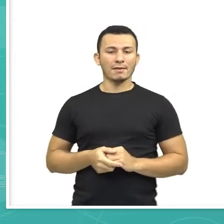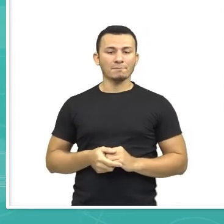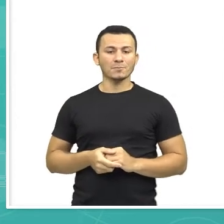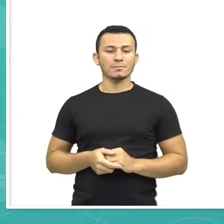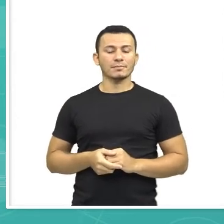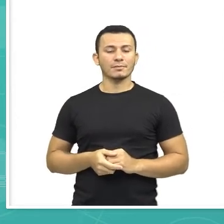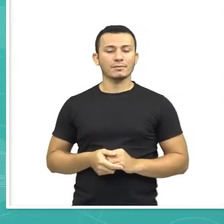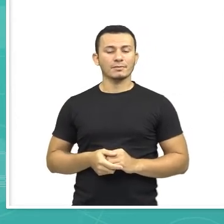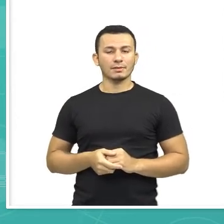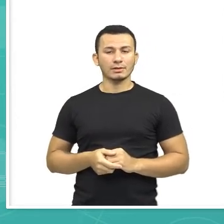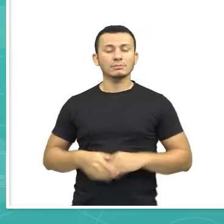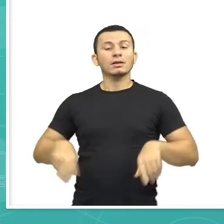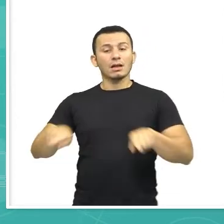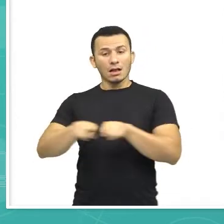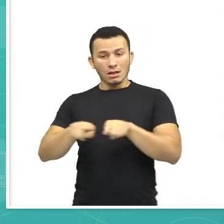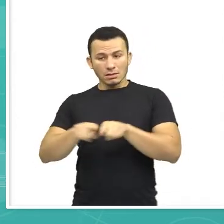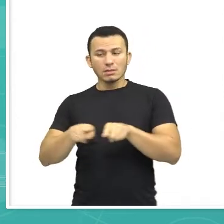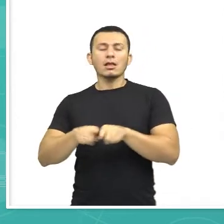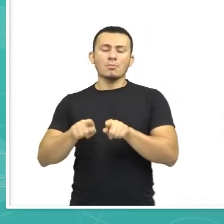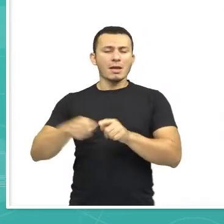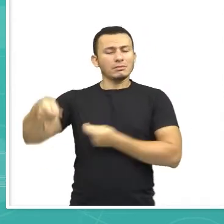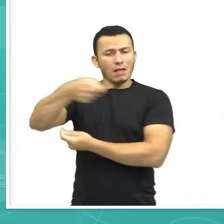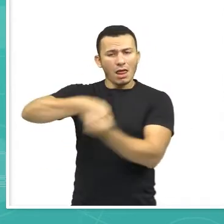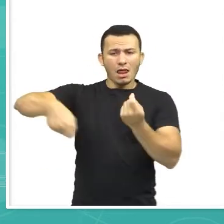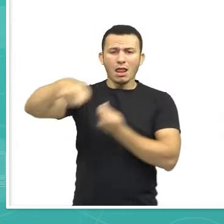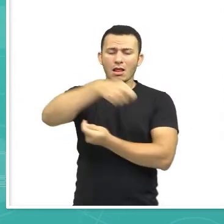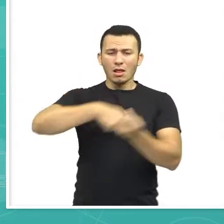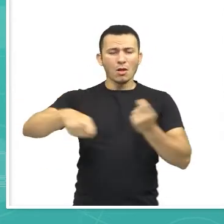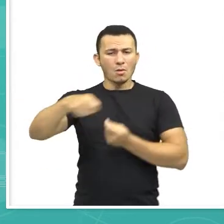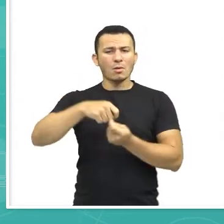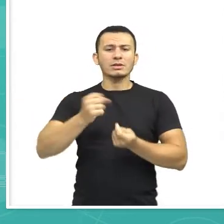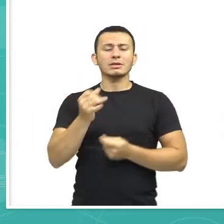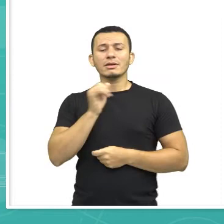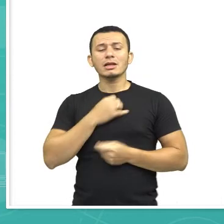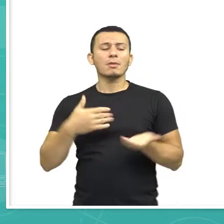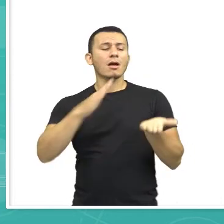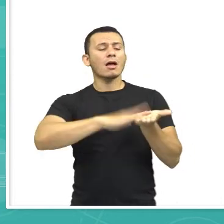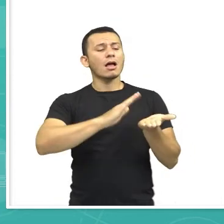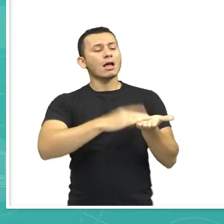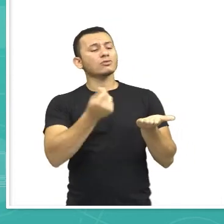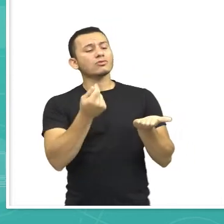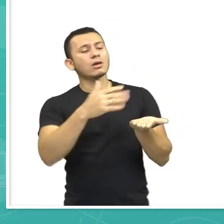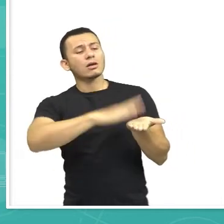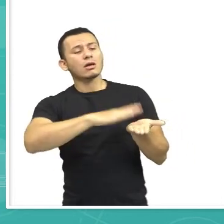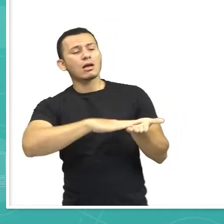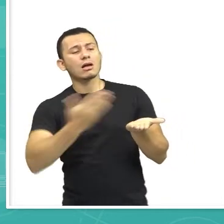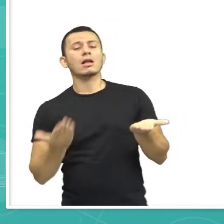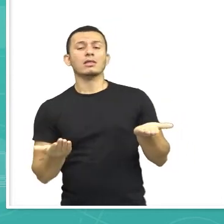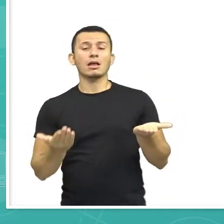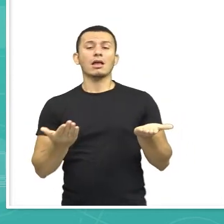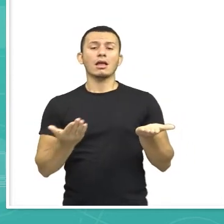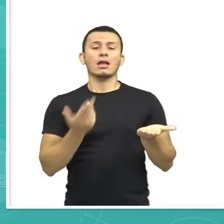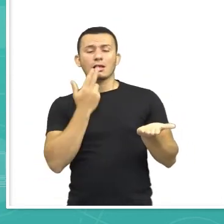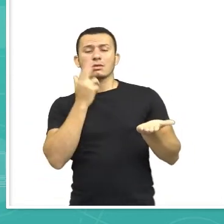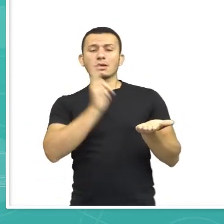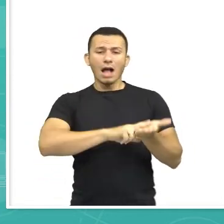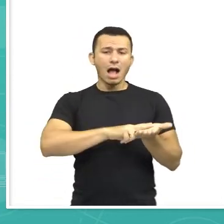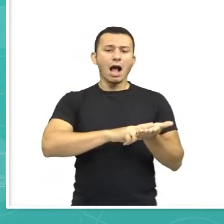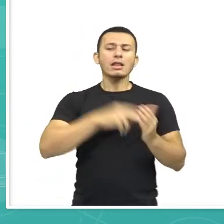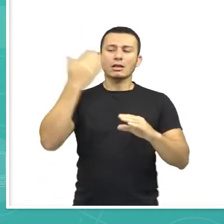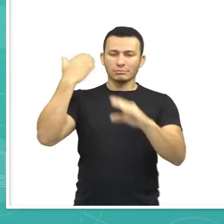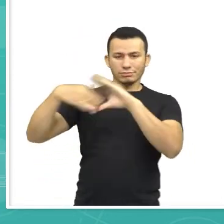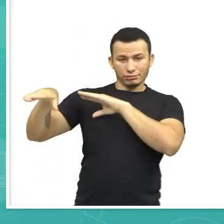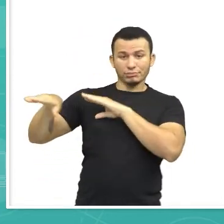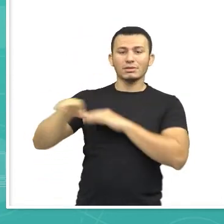também em correspondência comercial, né? Geralmente, quando alguém vai te cobrar, aí eles mandam essas cartas aí, né?